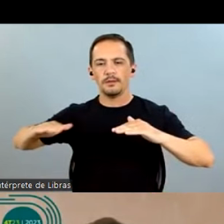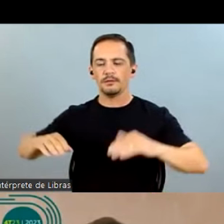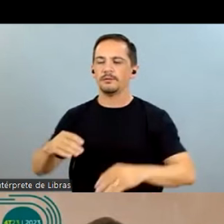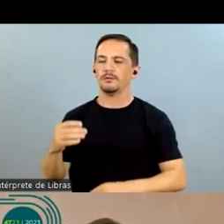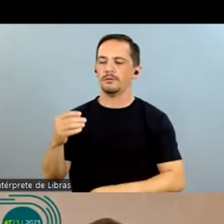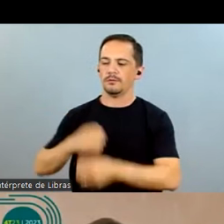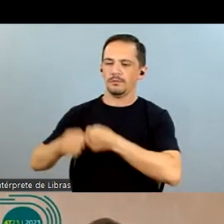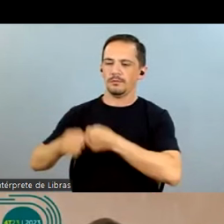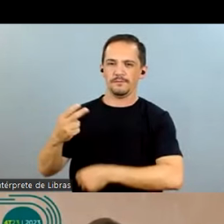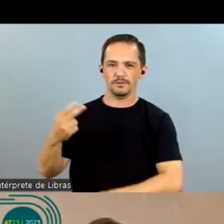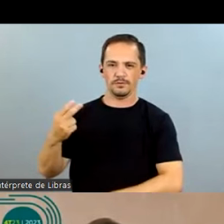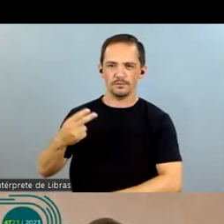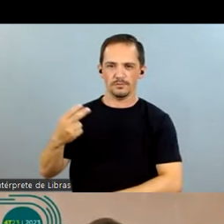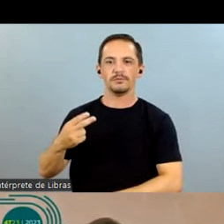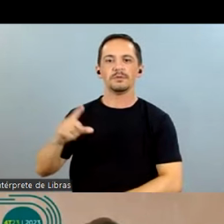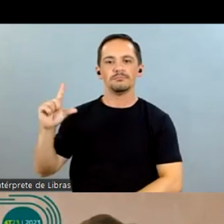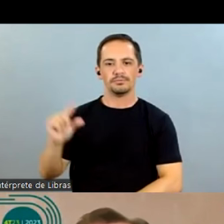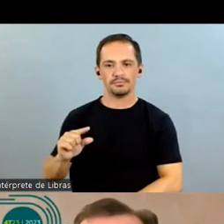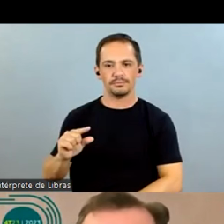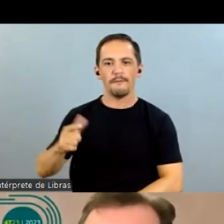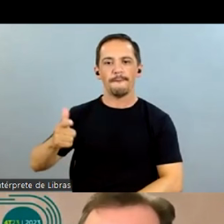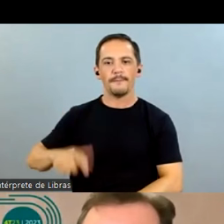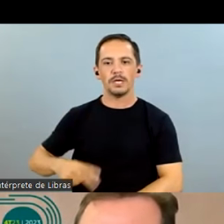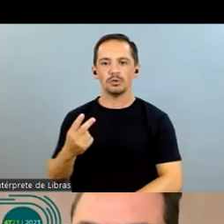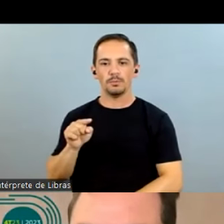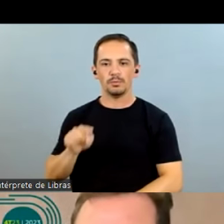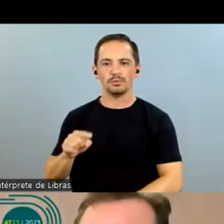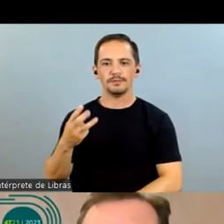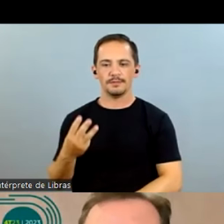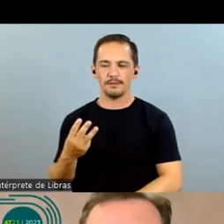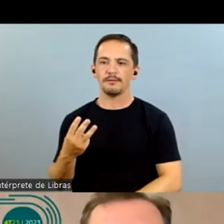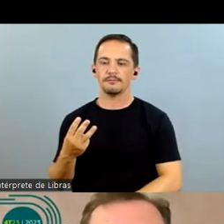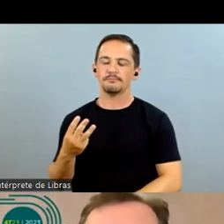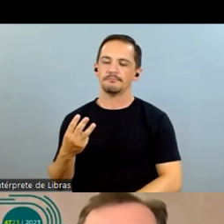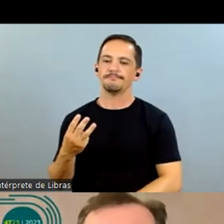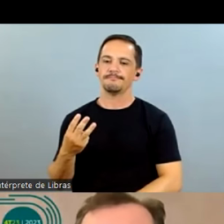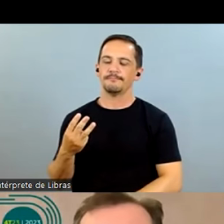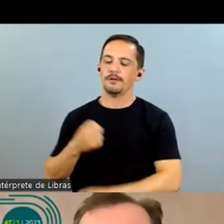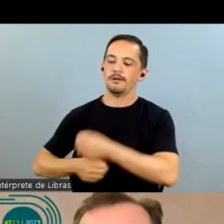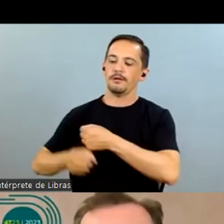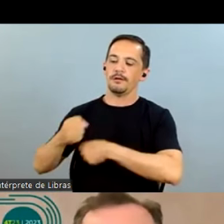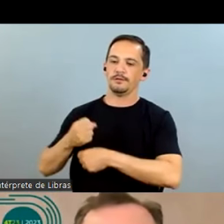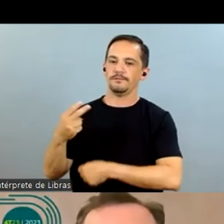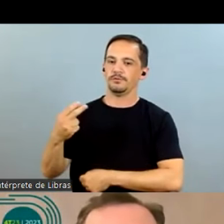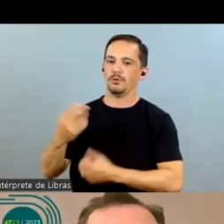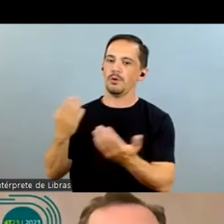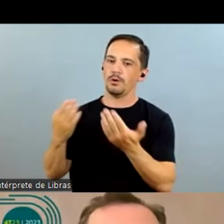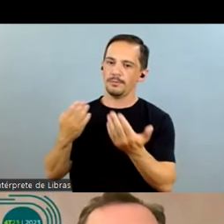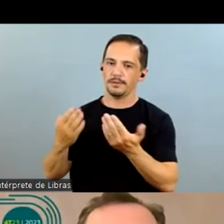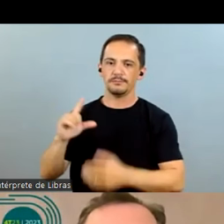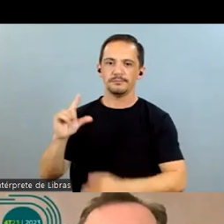e em metos qu caiu 2.3 em em relação eh ao ao ano de 2022 na Irani né